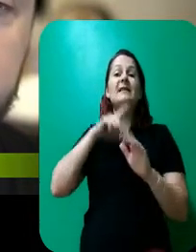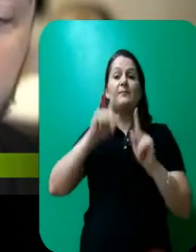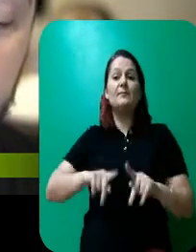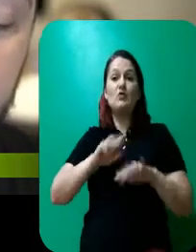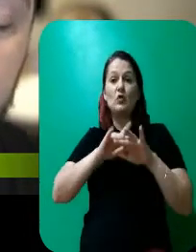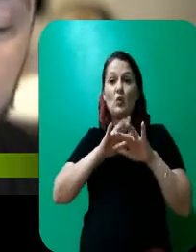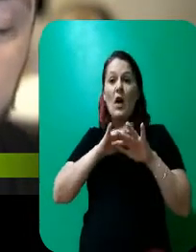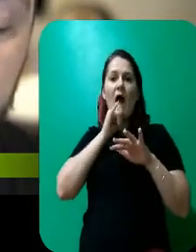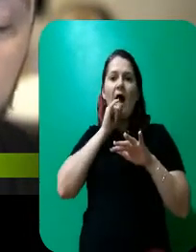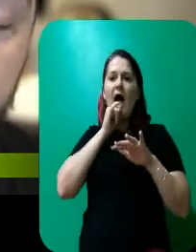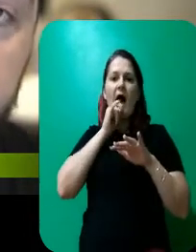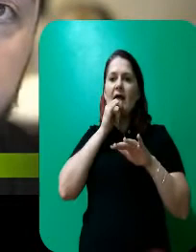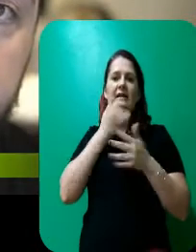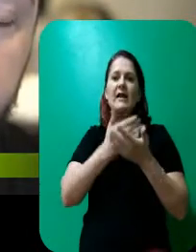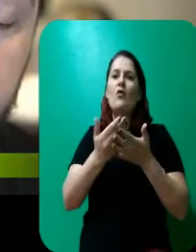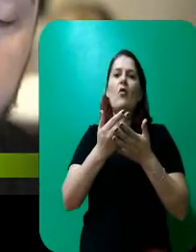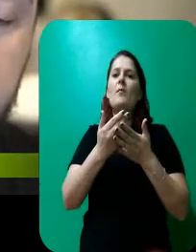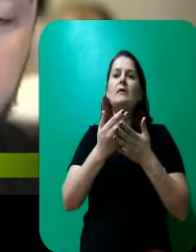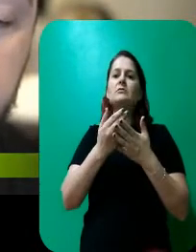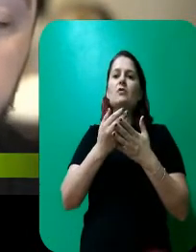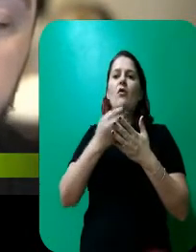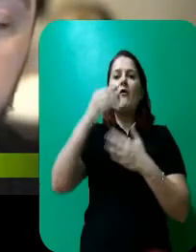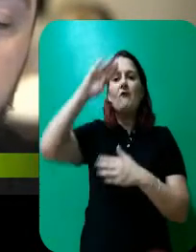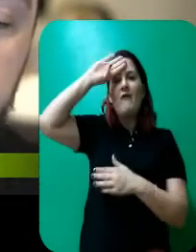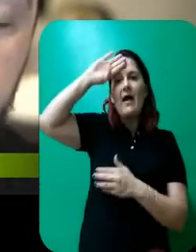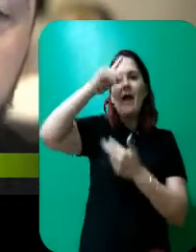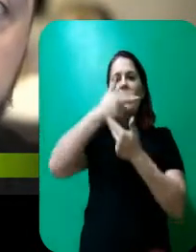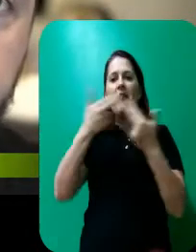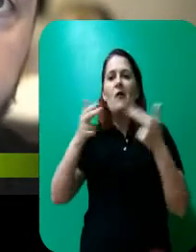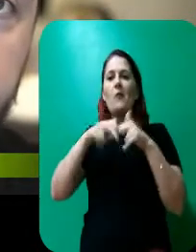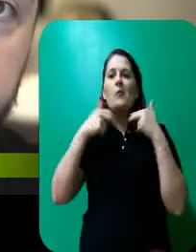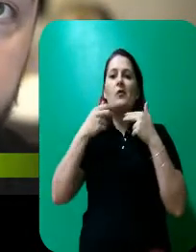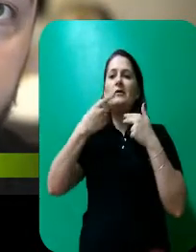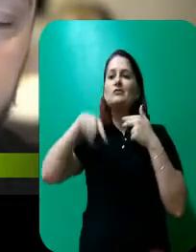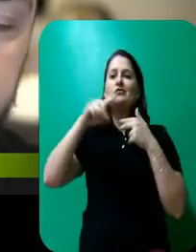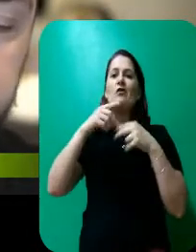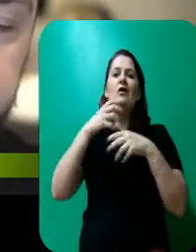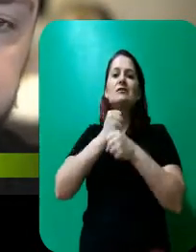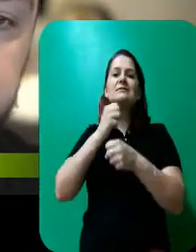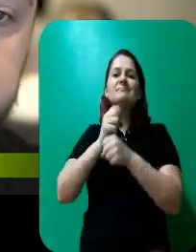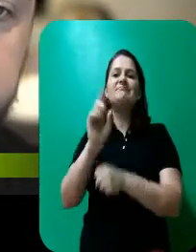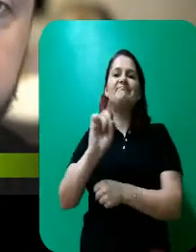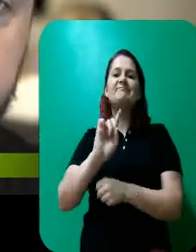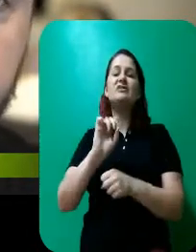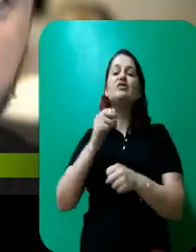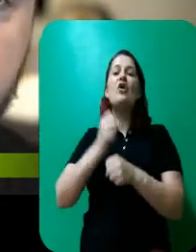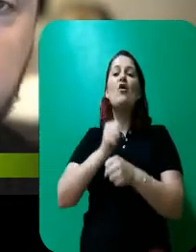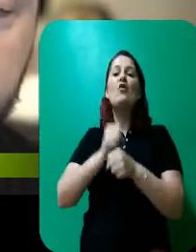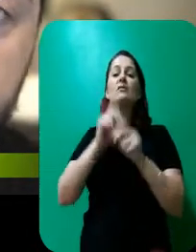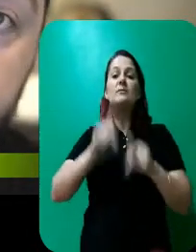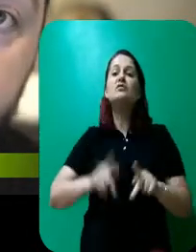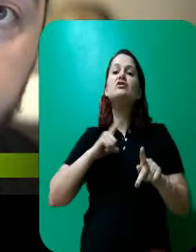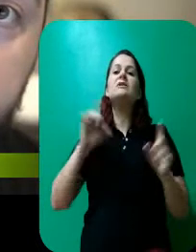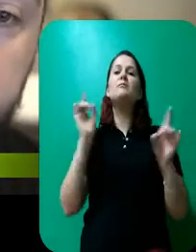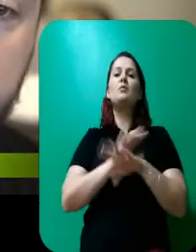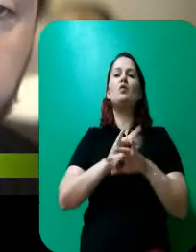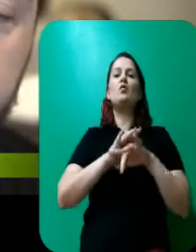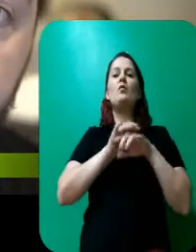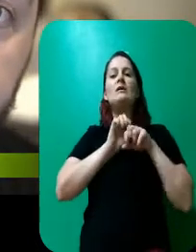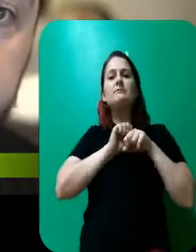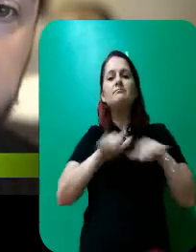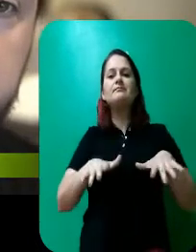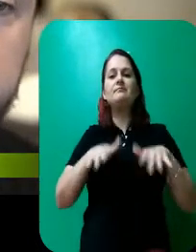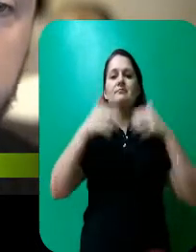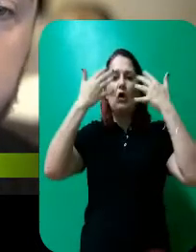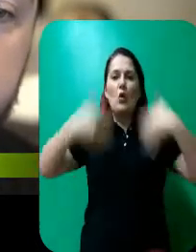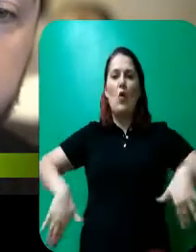está perdendo e está trabalhando com a situação de dias atrás, de muitos dias atrás. Por isso que os nossos casos não